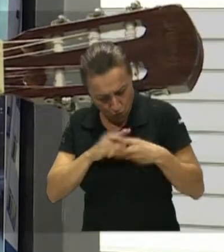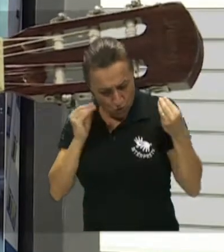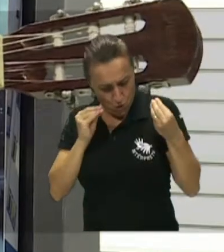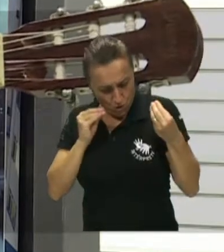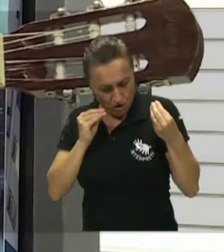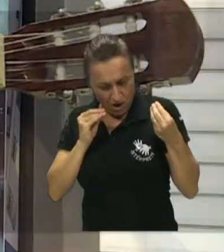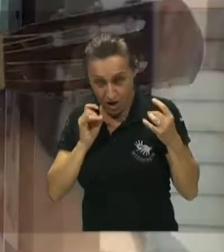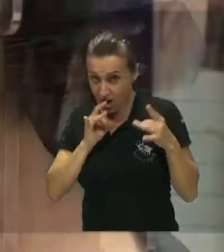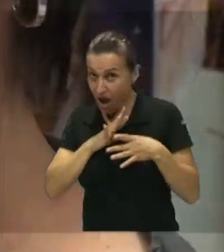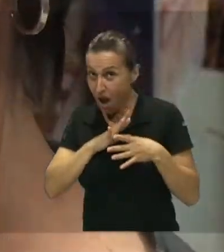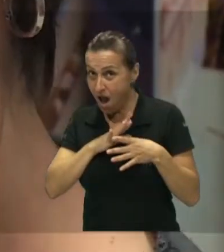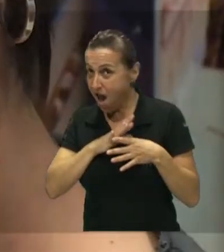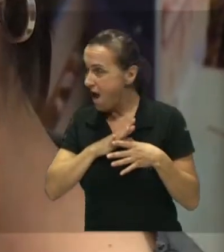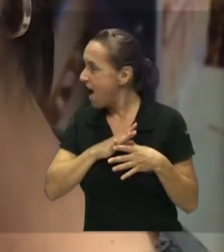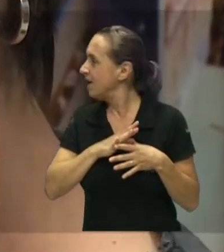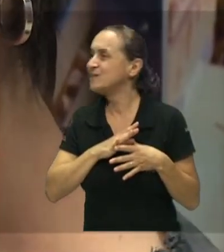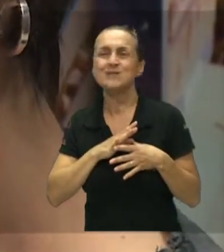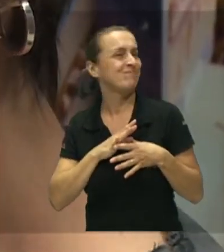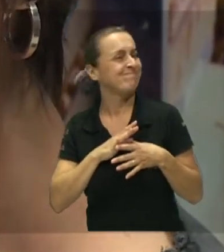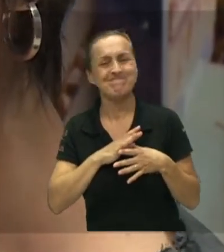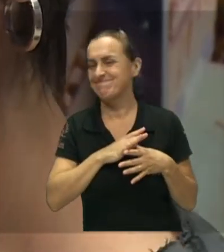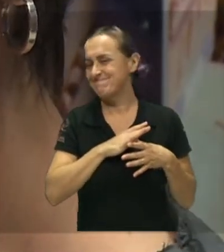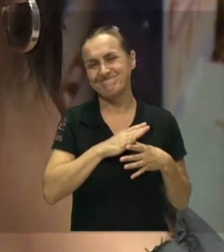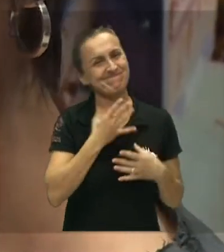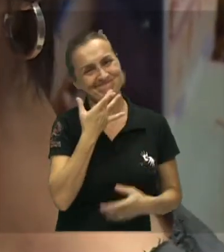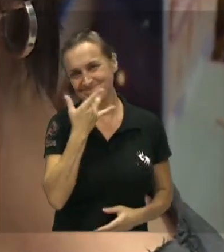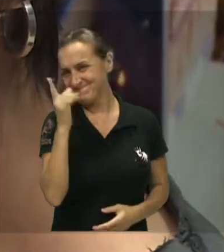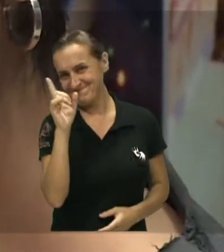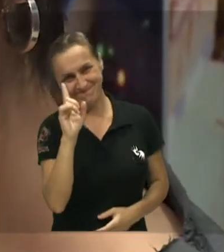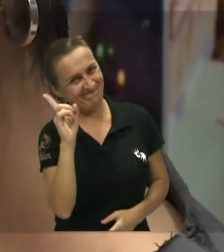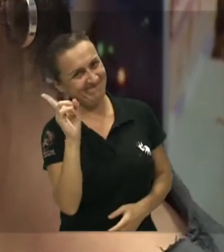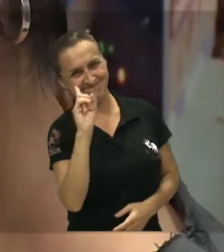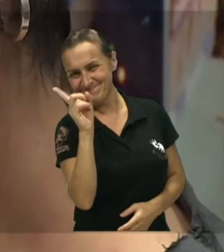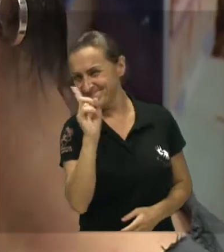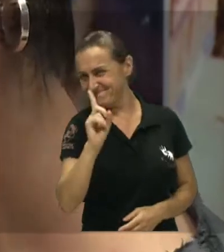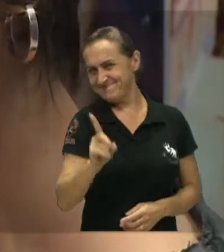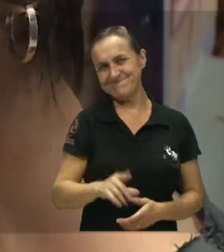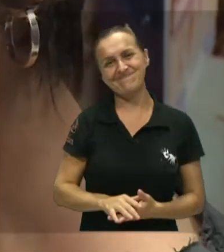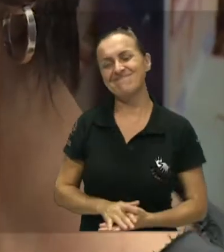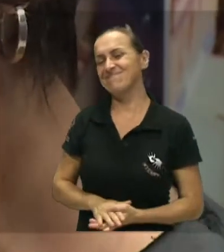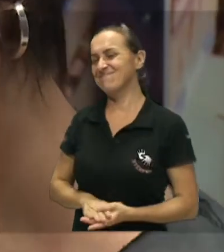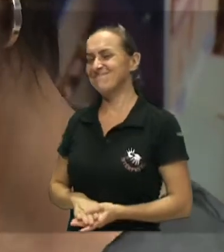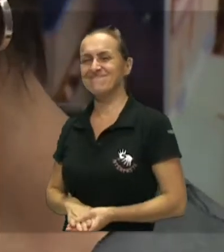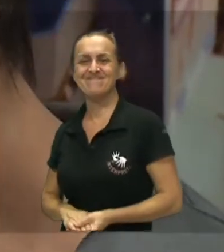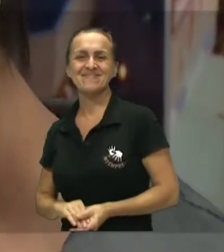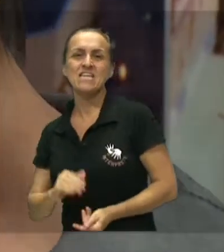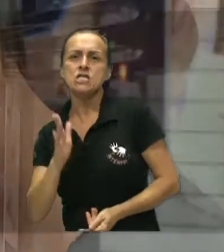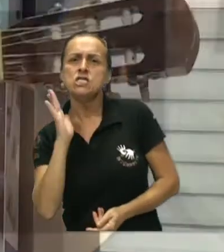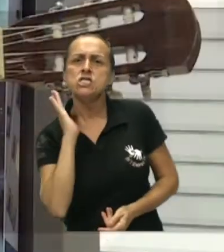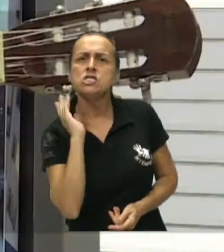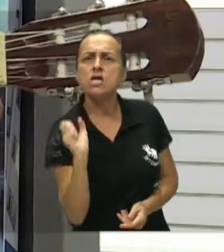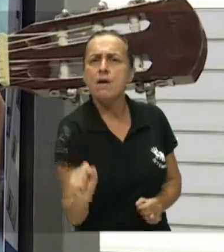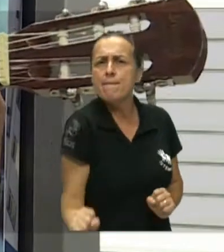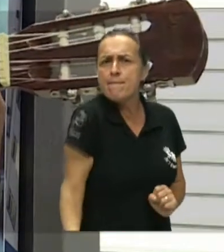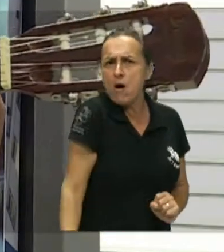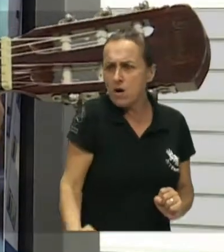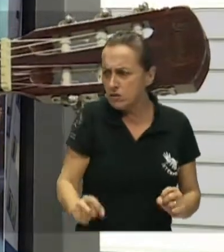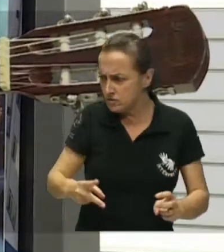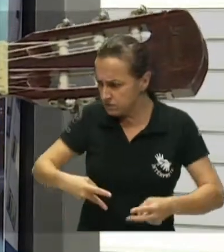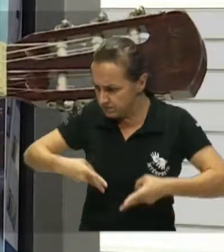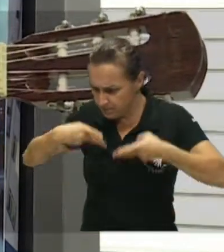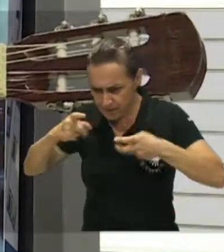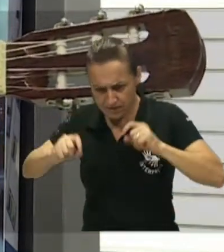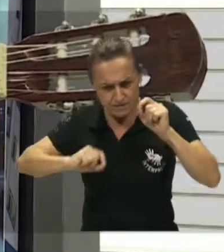apaga assim tão de repente. Já pode abrir os olhos